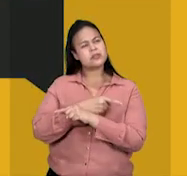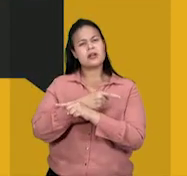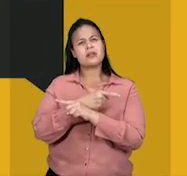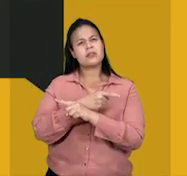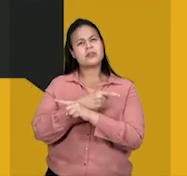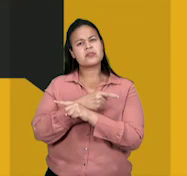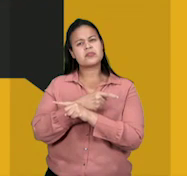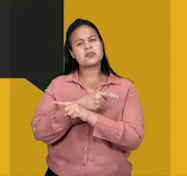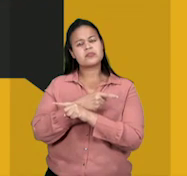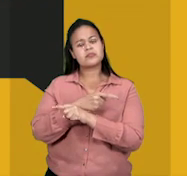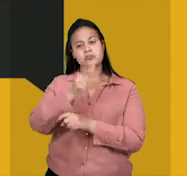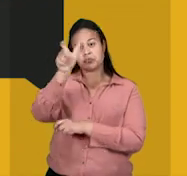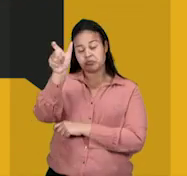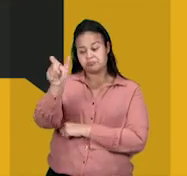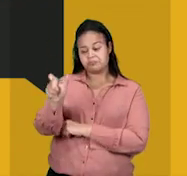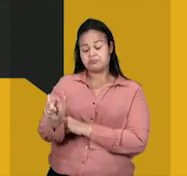sujeito